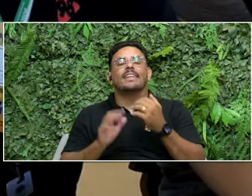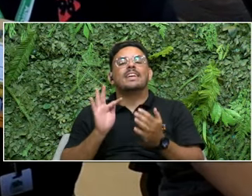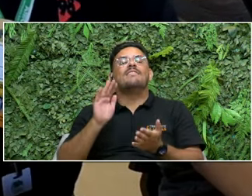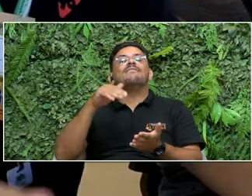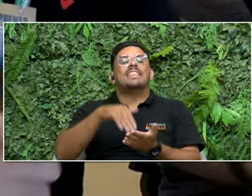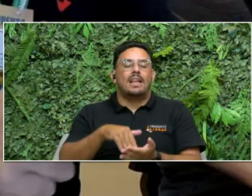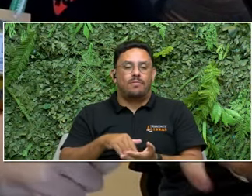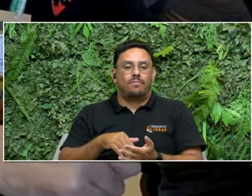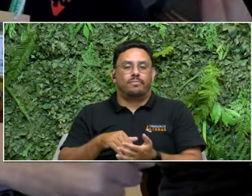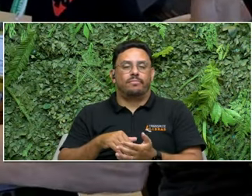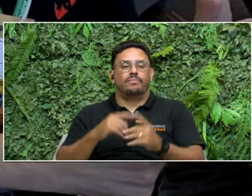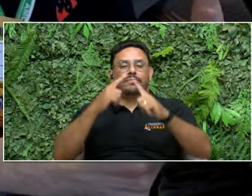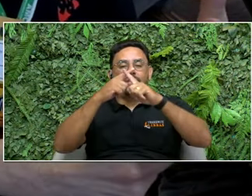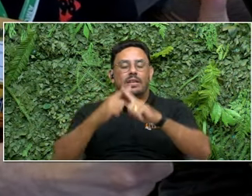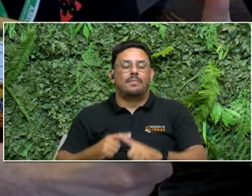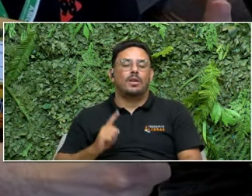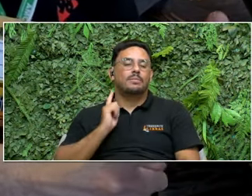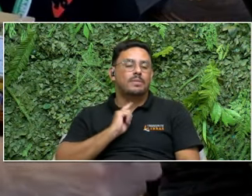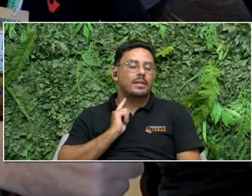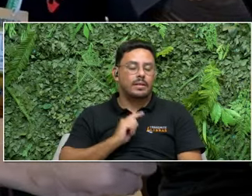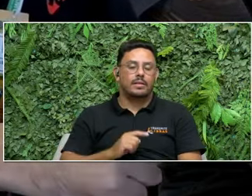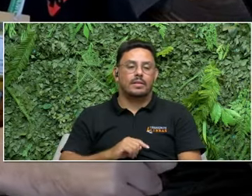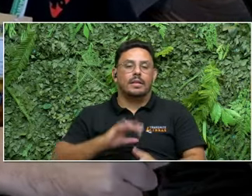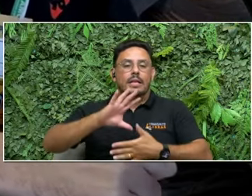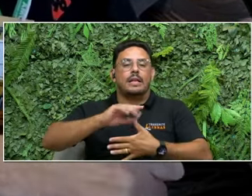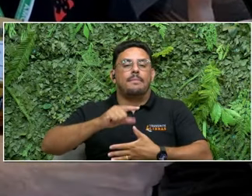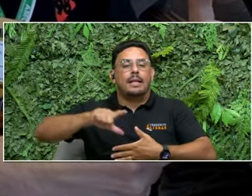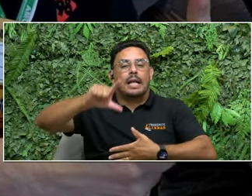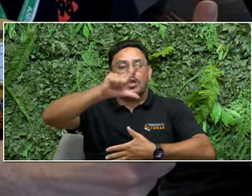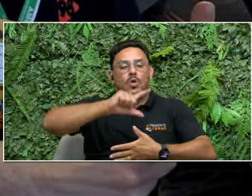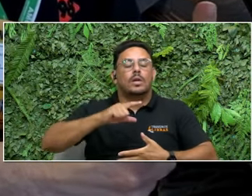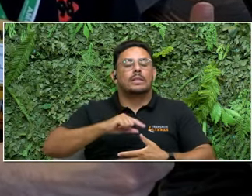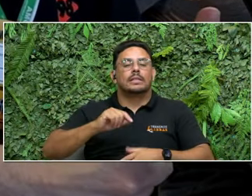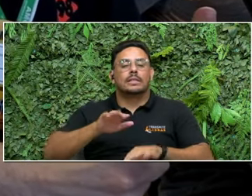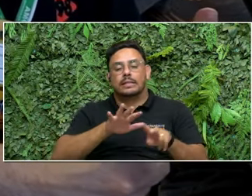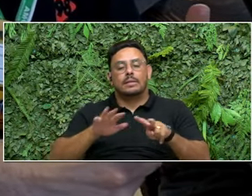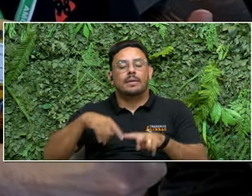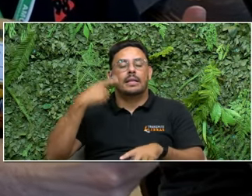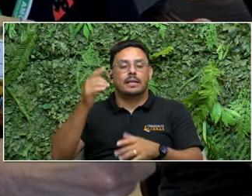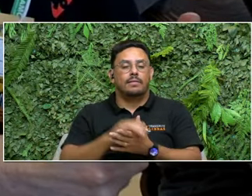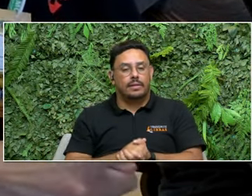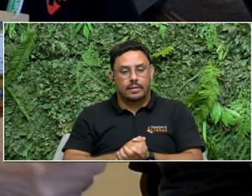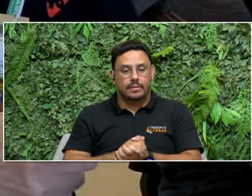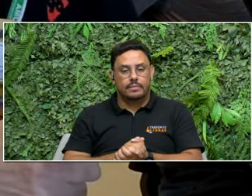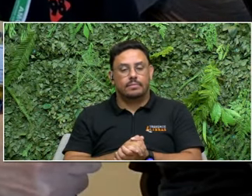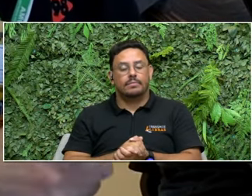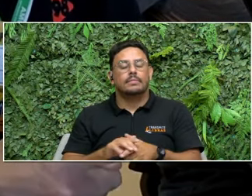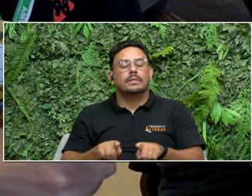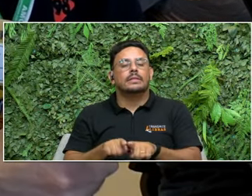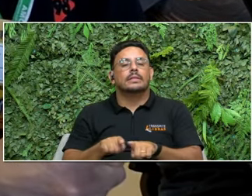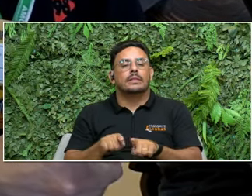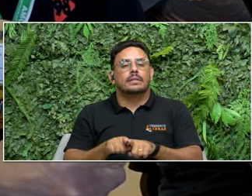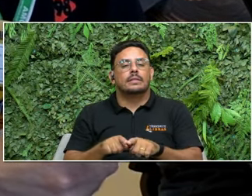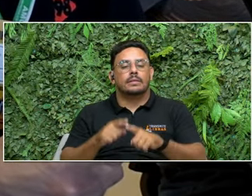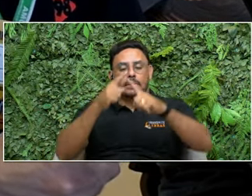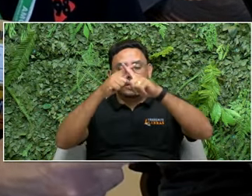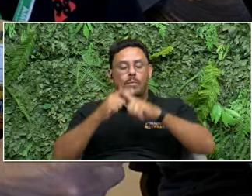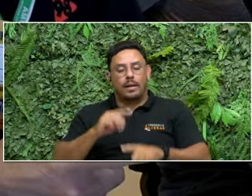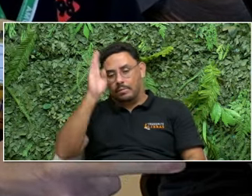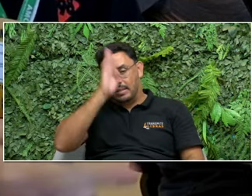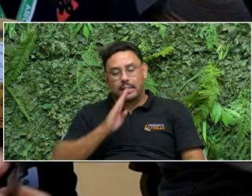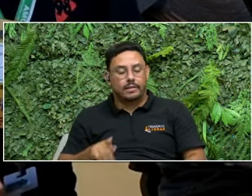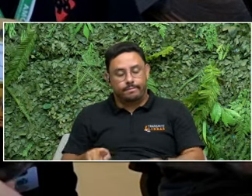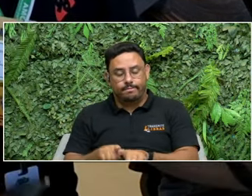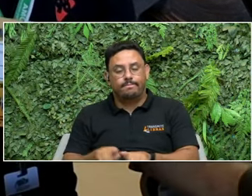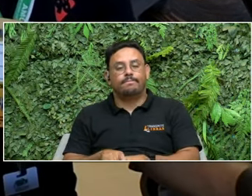Bob decisão do campeonato estadual Libertadores da América já na semana que vem e Campeonato Brasileiro batendo a porta